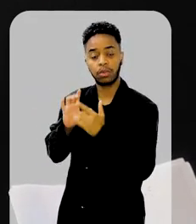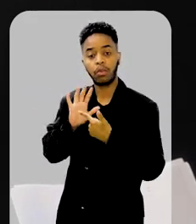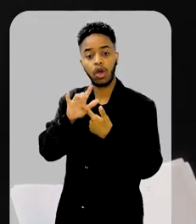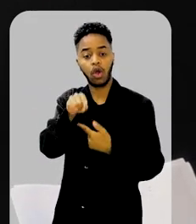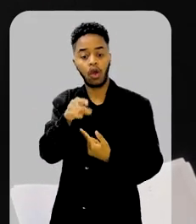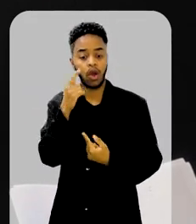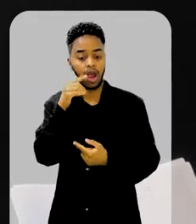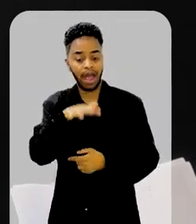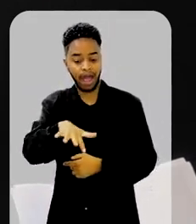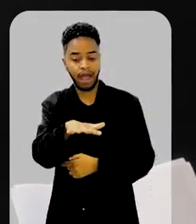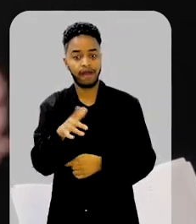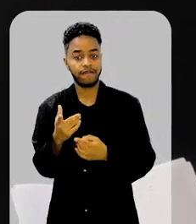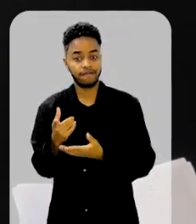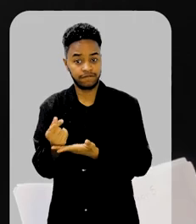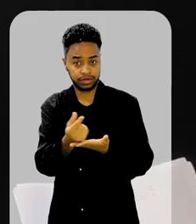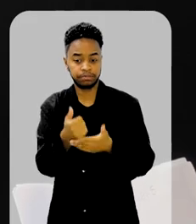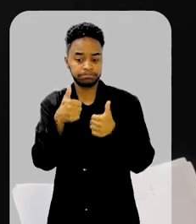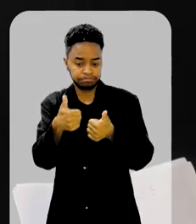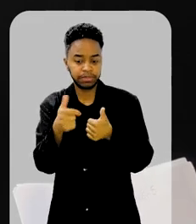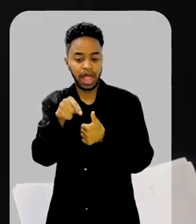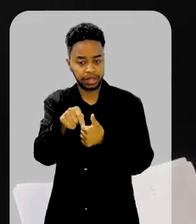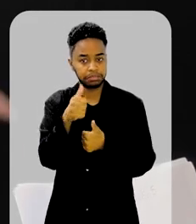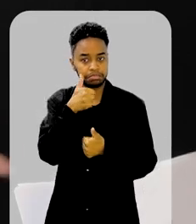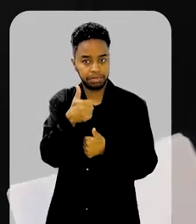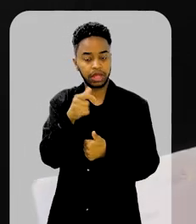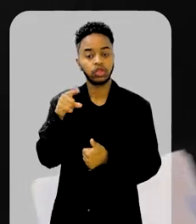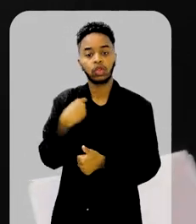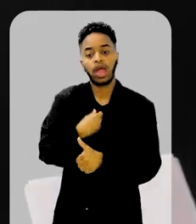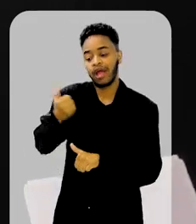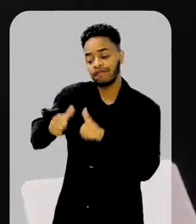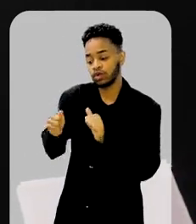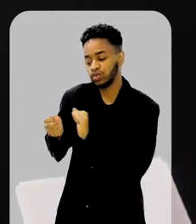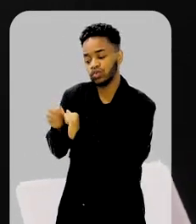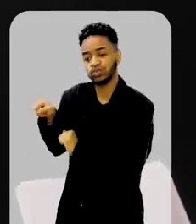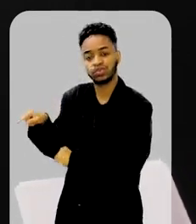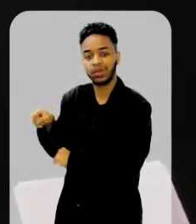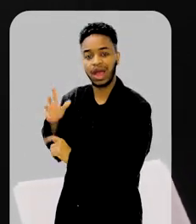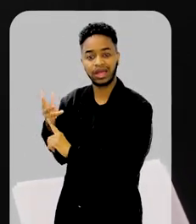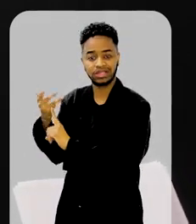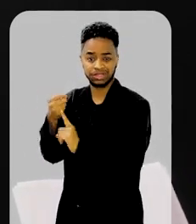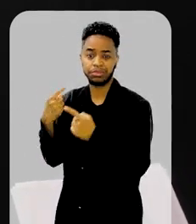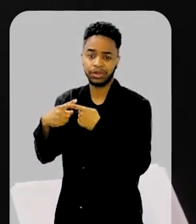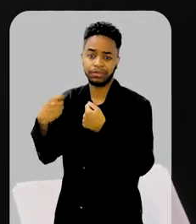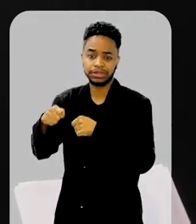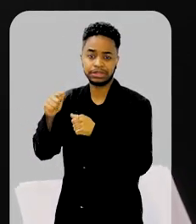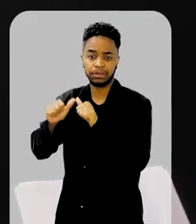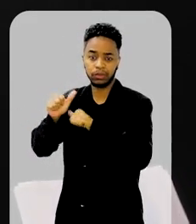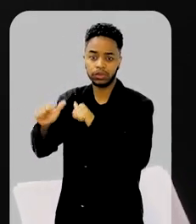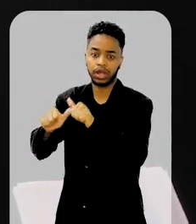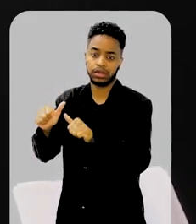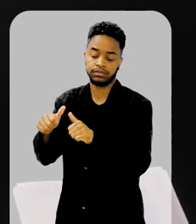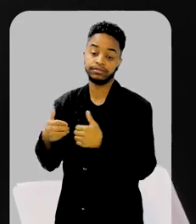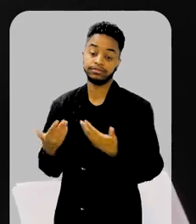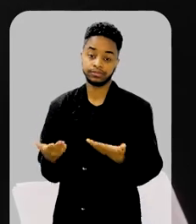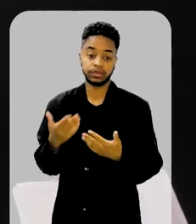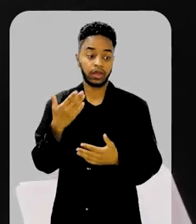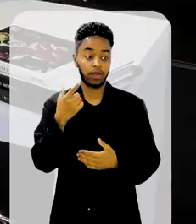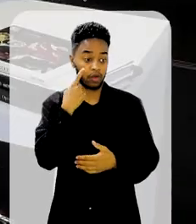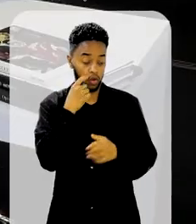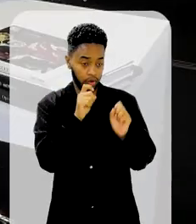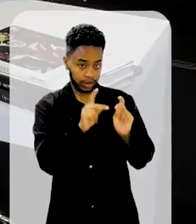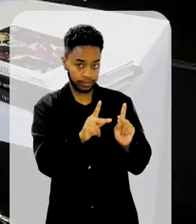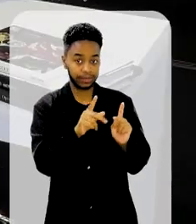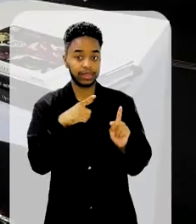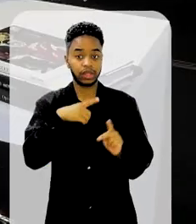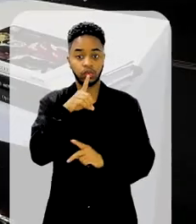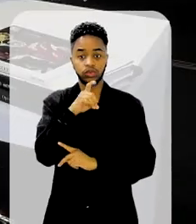vai dizer pro financeiro olha aqui a gente vai bem vamos rever isso aqui com os artistas porque vamos ter que dar uma regulada nisso aqui Tá então vamos lá